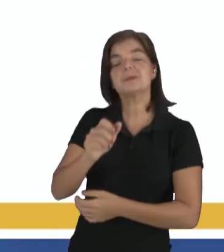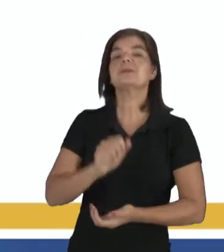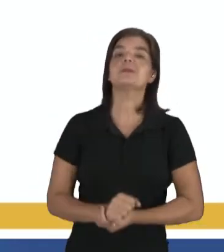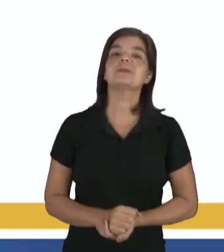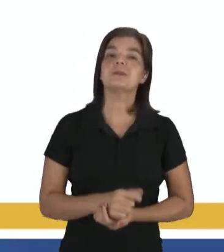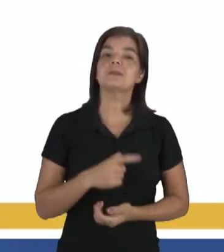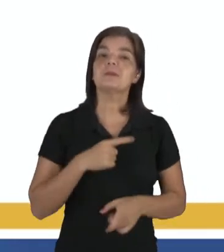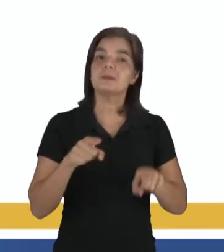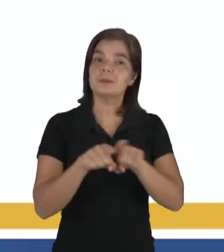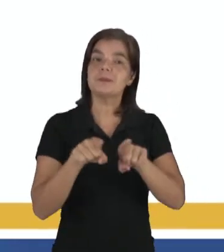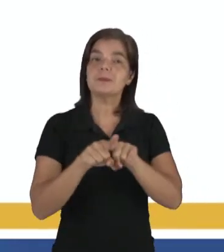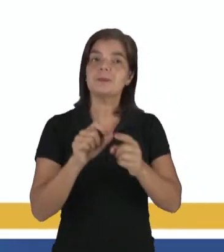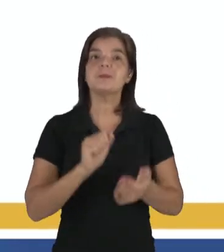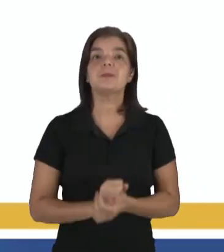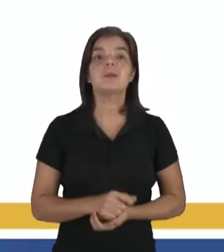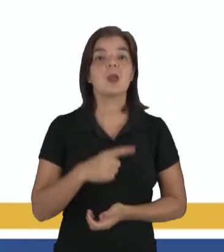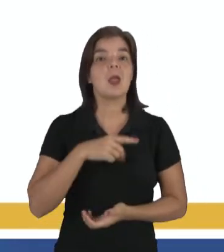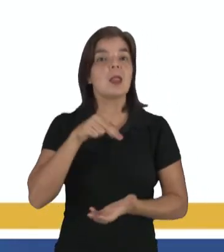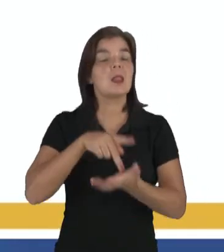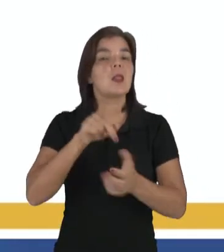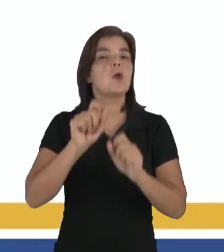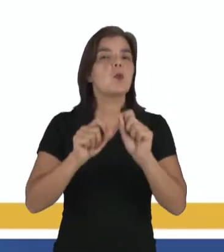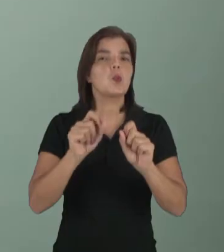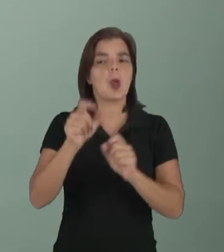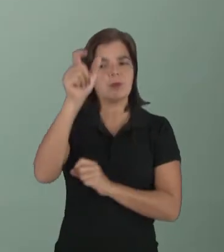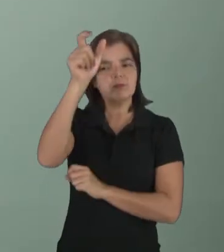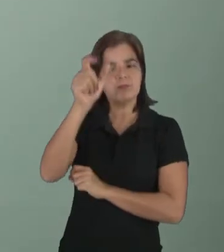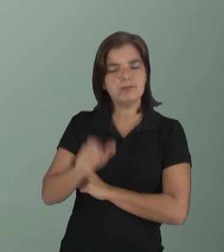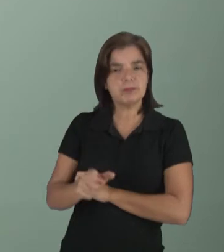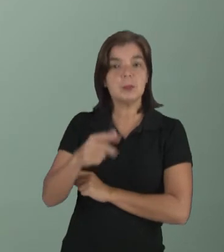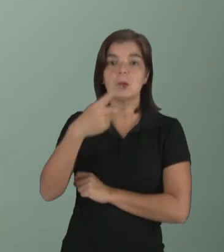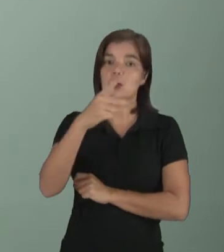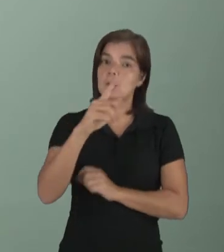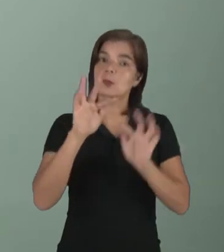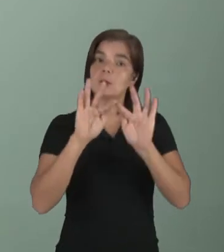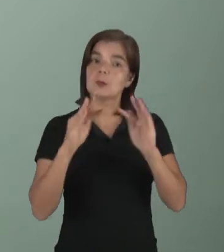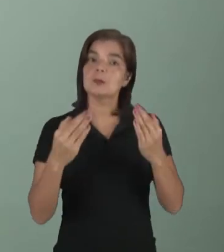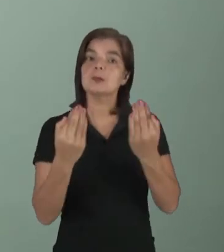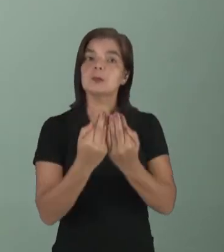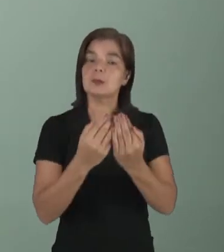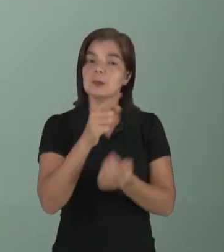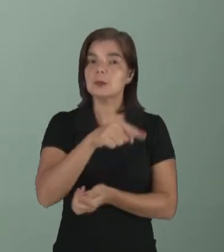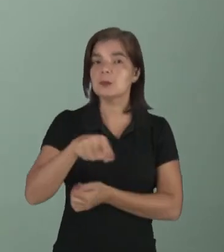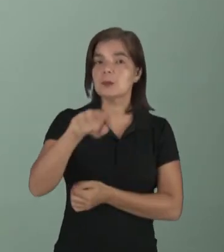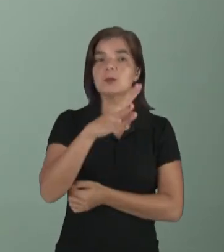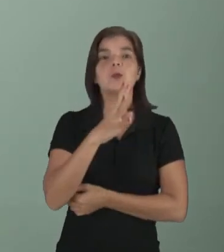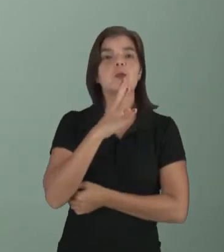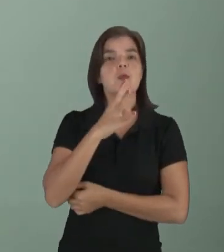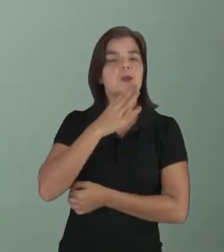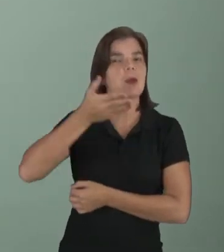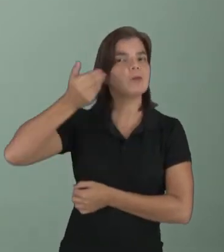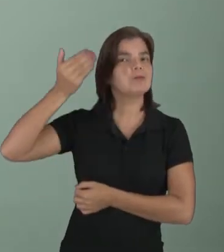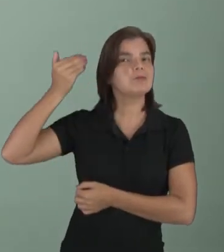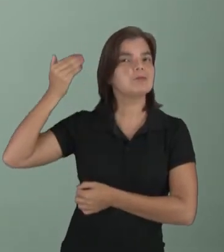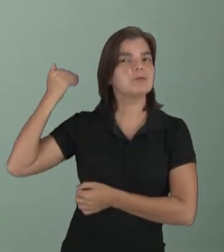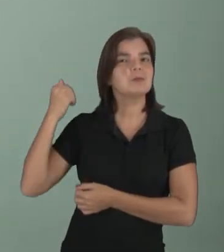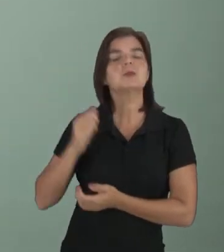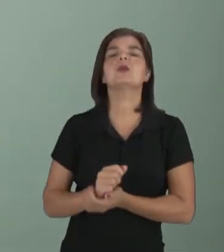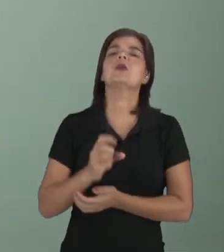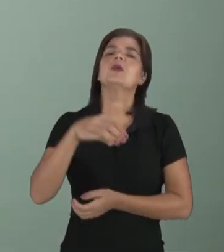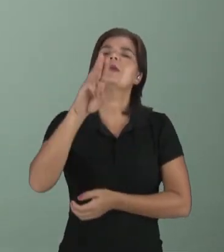então a árvore genealógica pessoal na verdade é um perfil traçado da sua família para que você conheça os seus antepassados